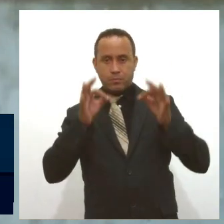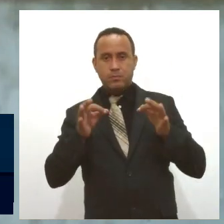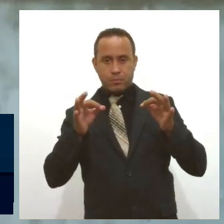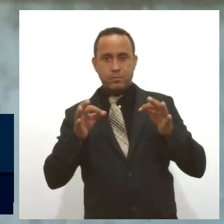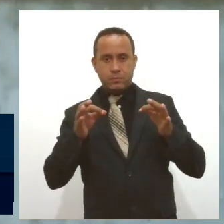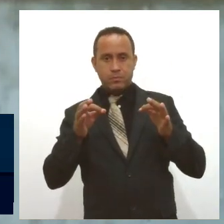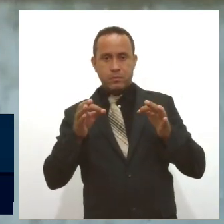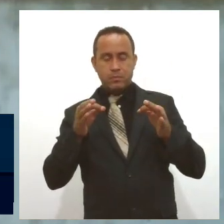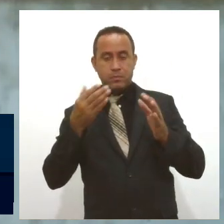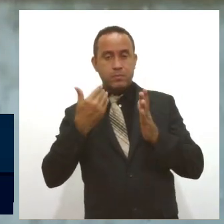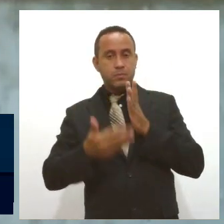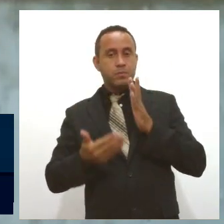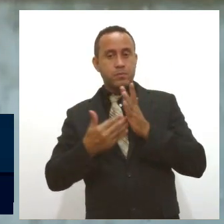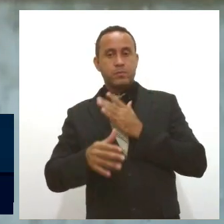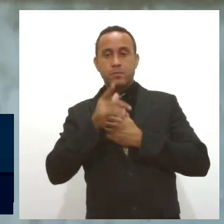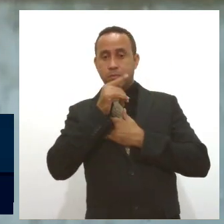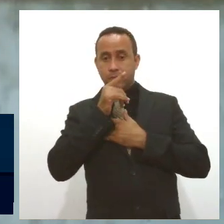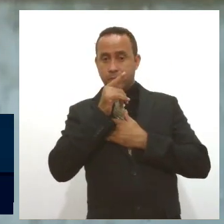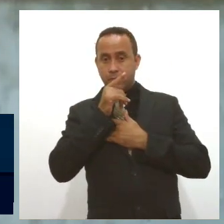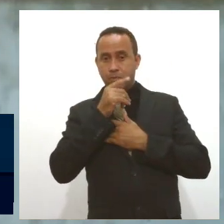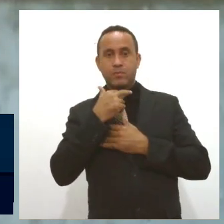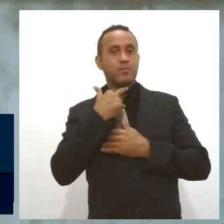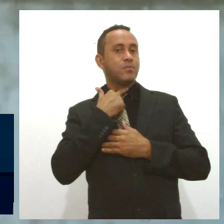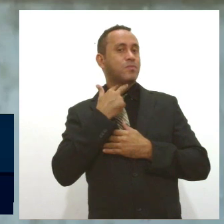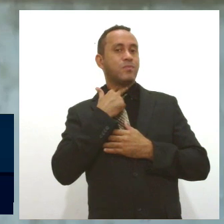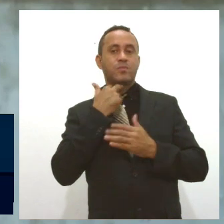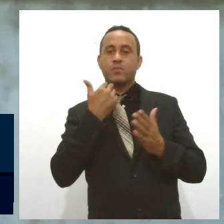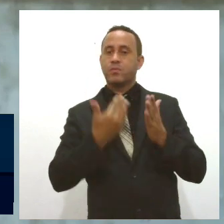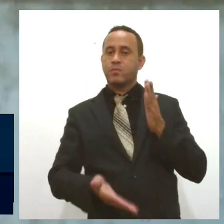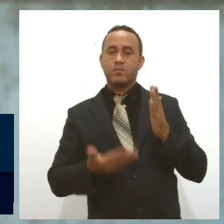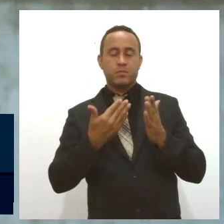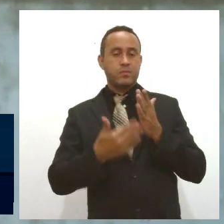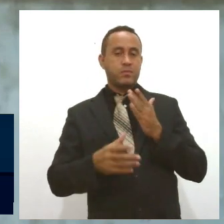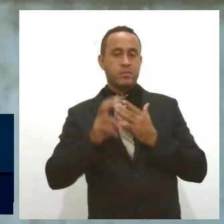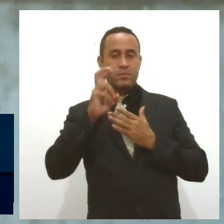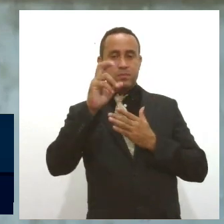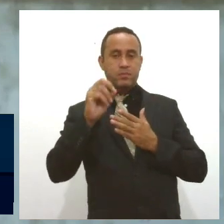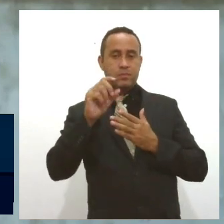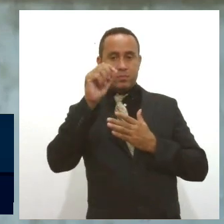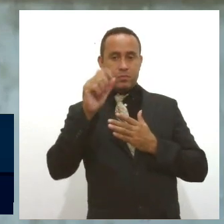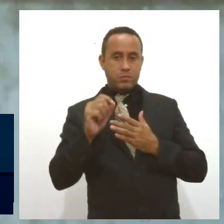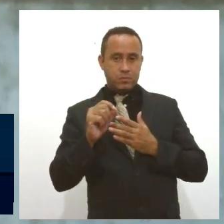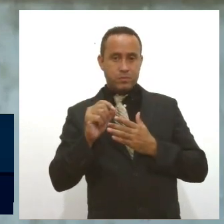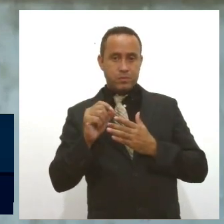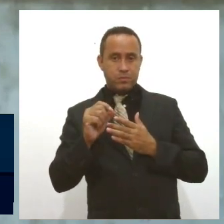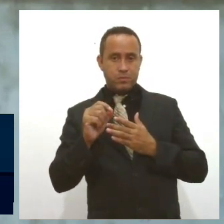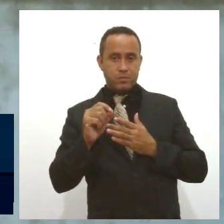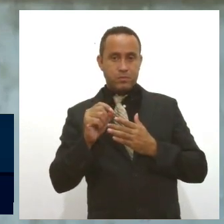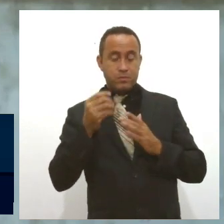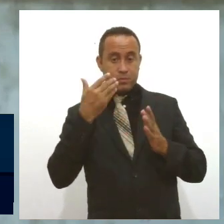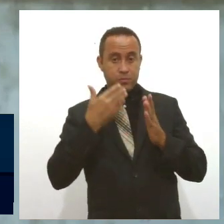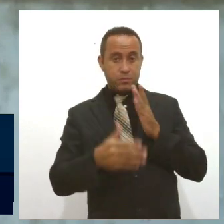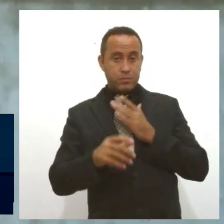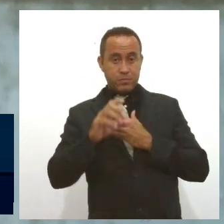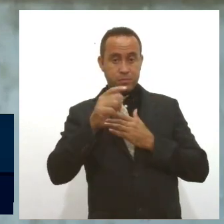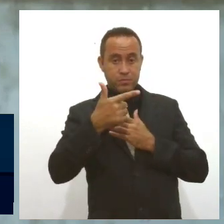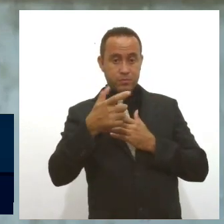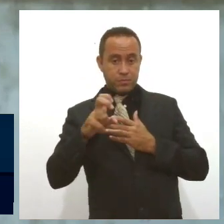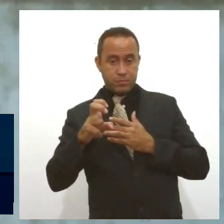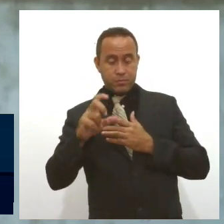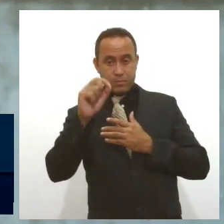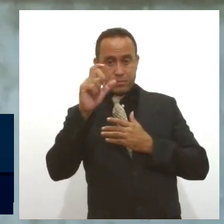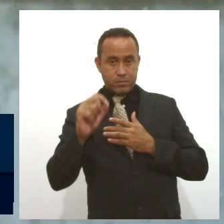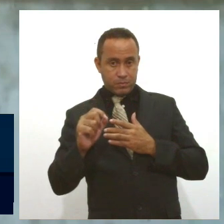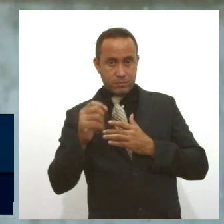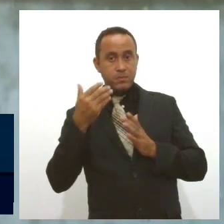das perdas. É inconcebível se trabalhar com perda de 50%. Olha, se você reduz a perda de 50% para